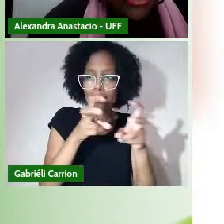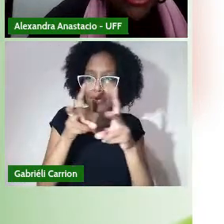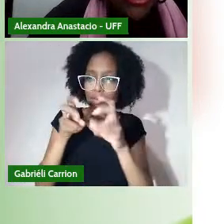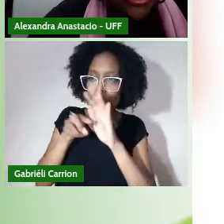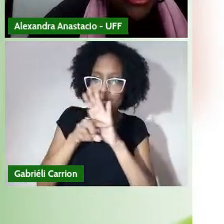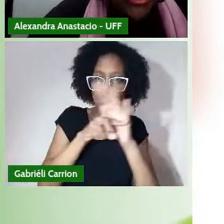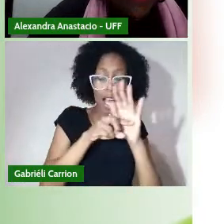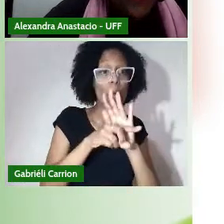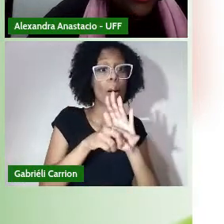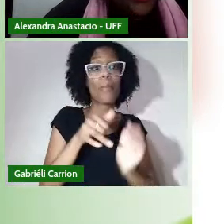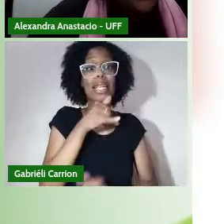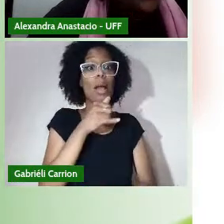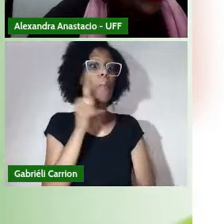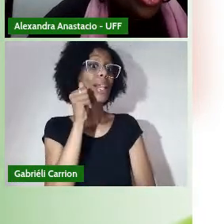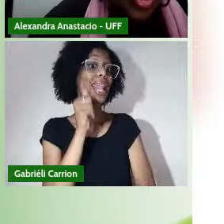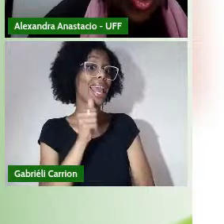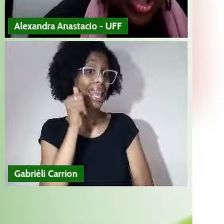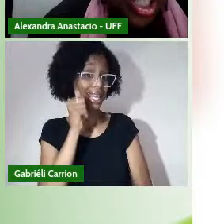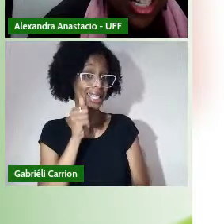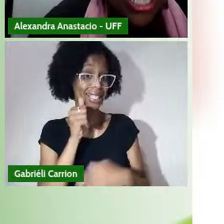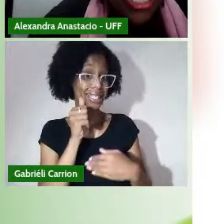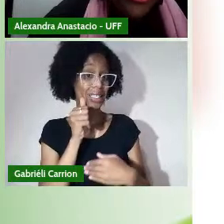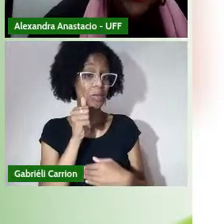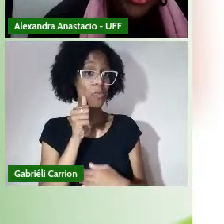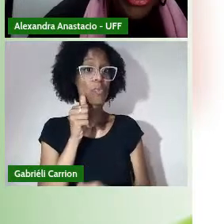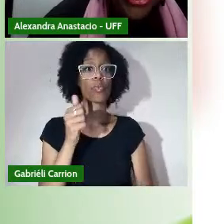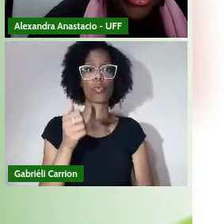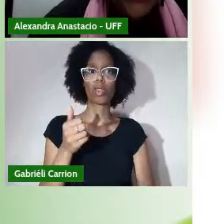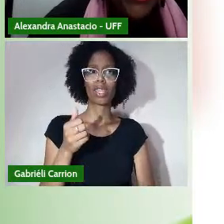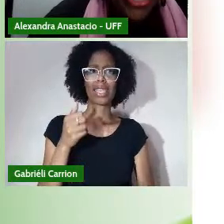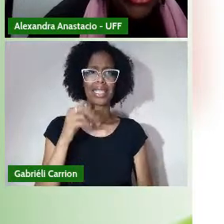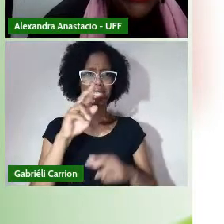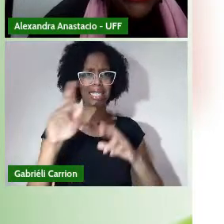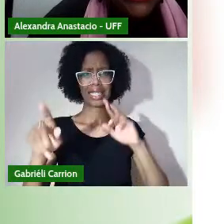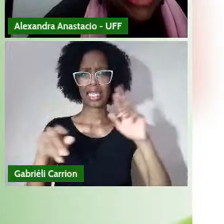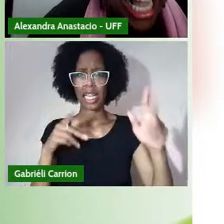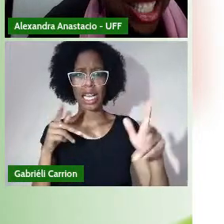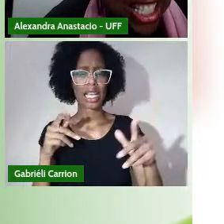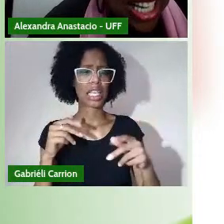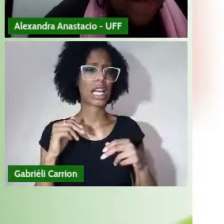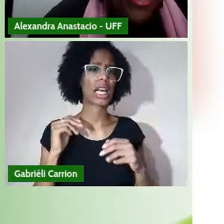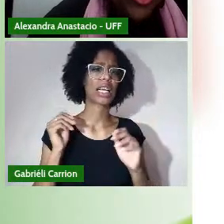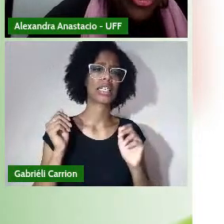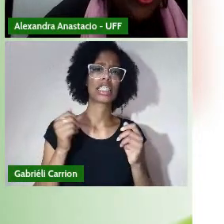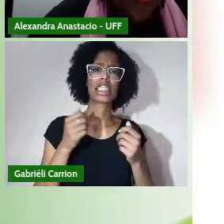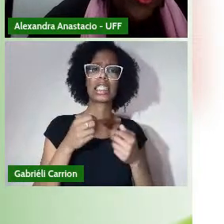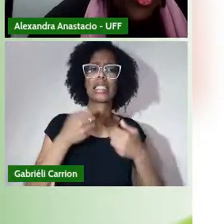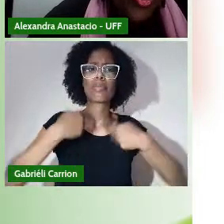mulher, quando a gente discute a diversidade de gênero, a necessidade de